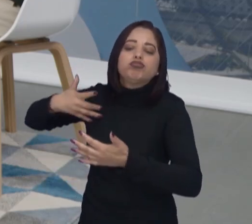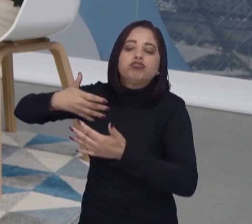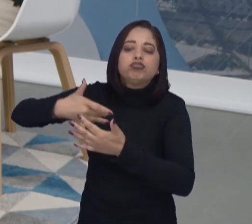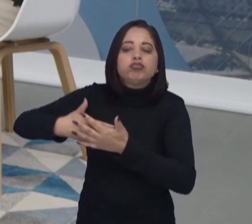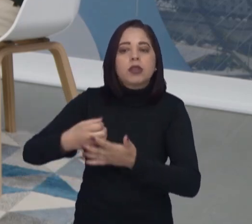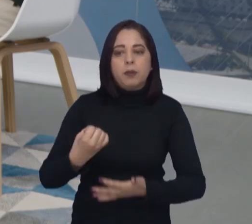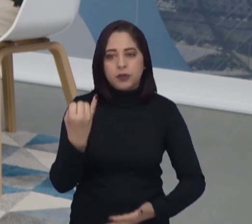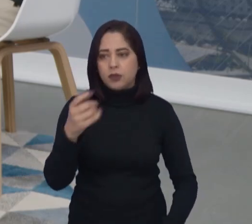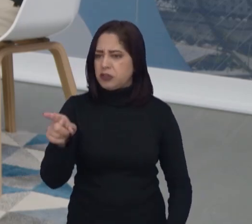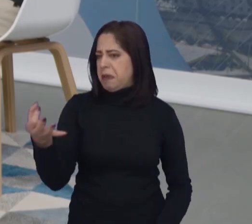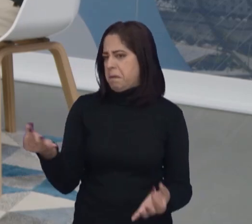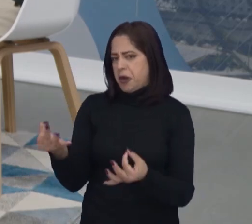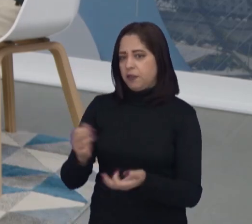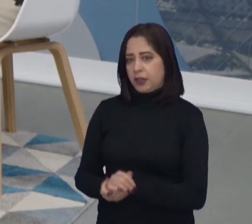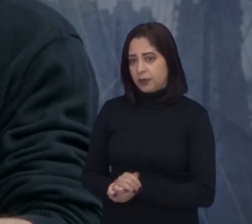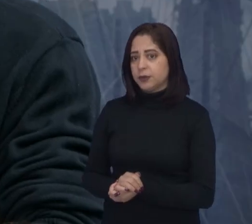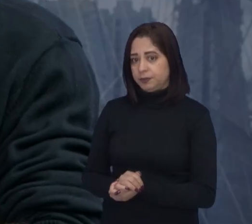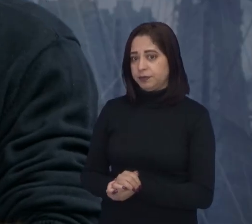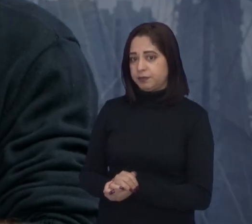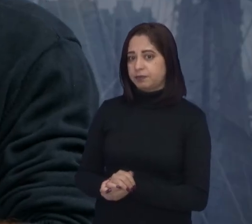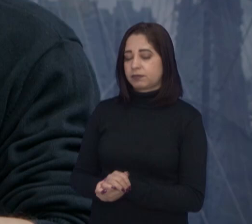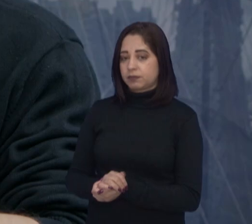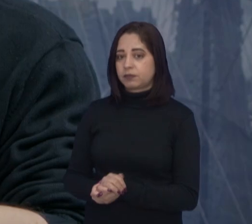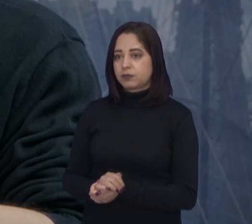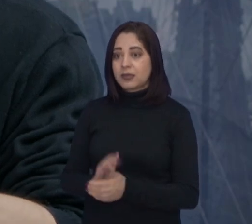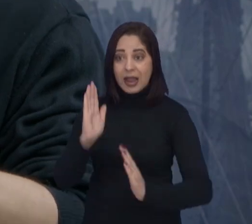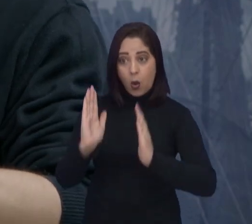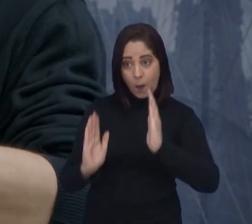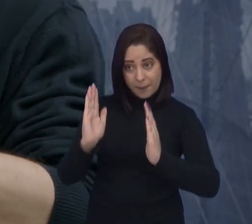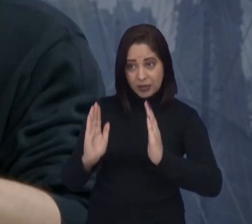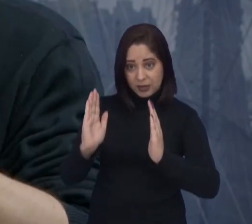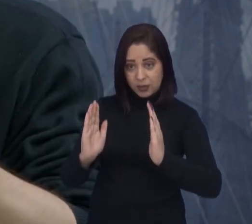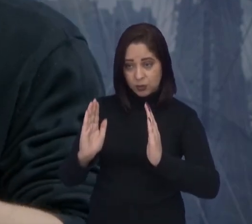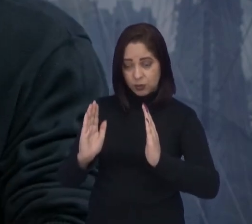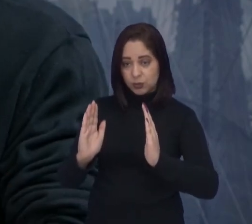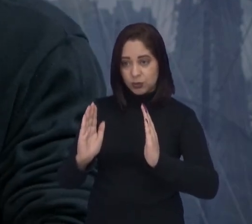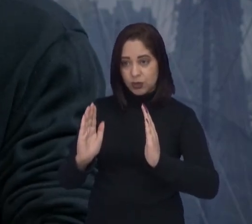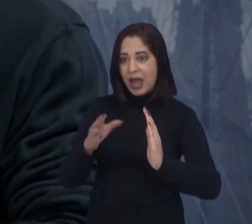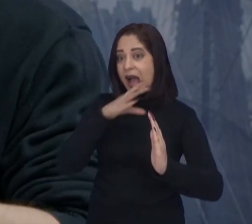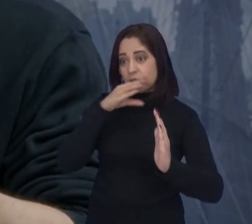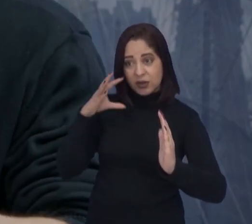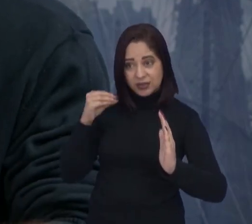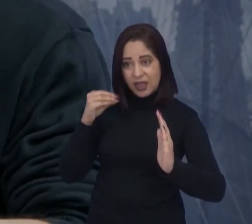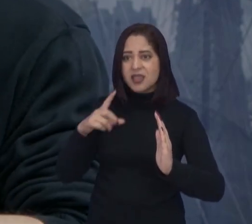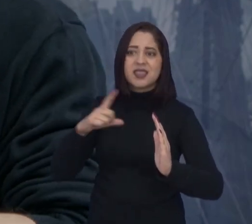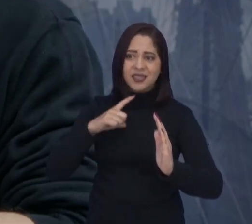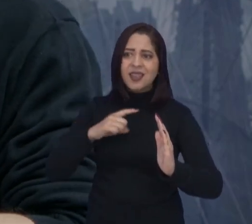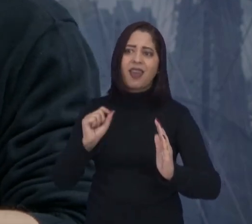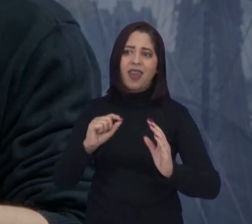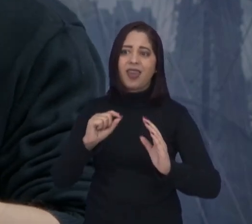mesmo. Não, você foi perfeita. E quando você fala de luto, eu estudo muito sobre o luto também. Essa fase da adolescência é uma fase permeada de lutos. Você vai perder amigos, você vai